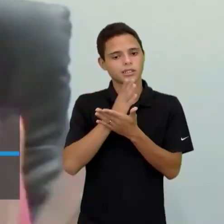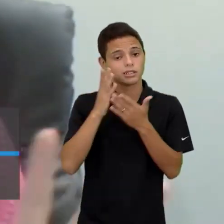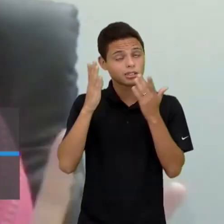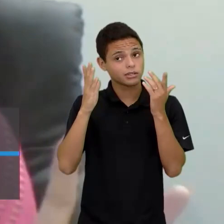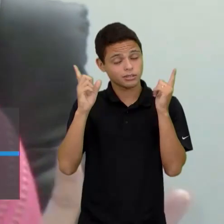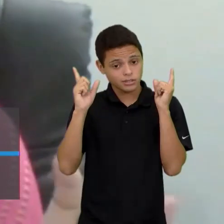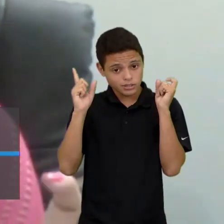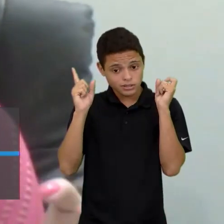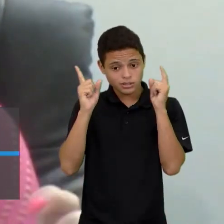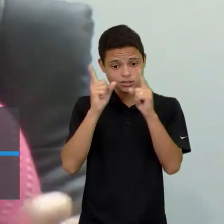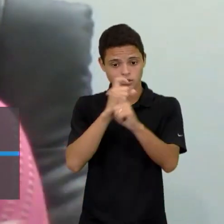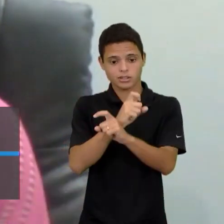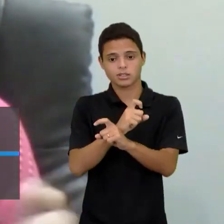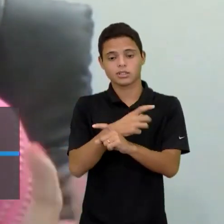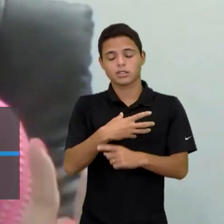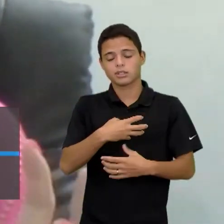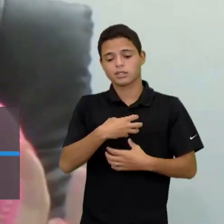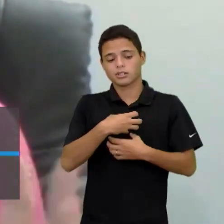sentirem